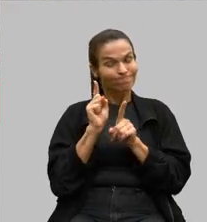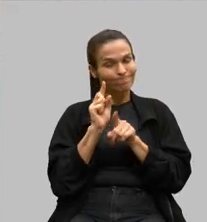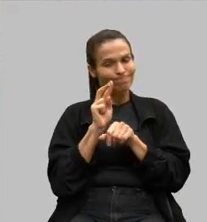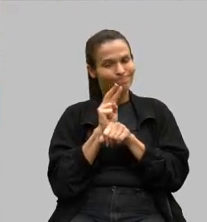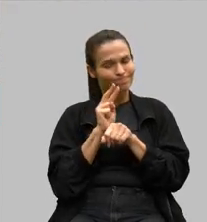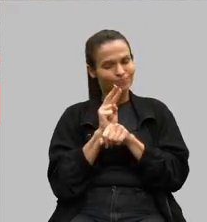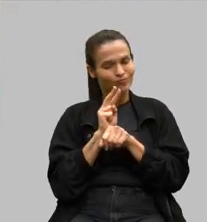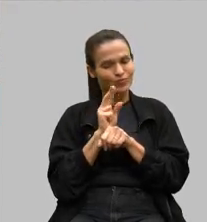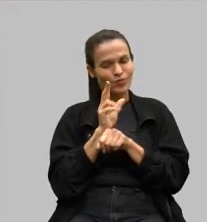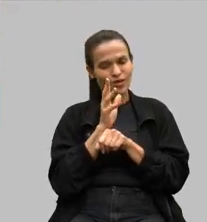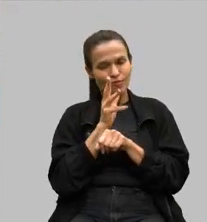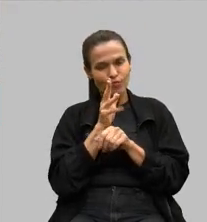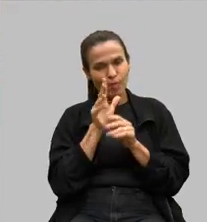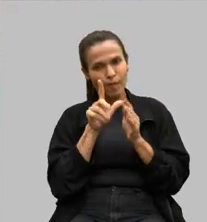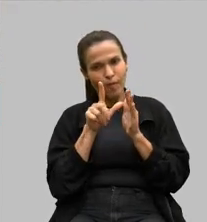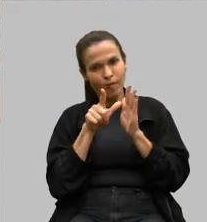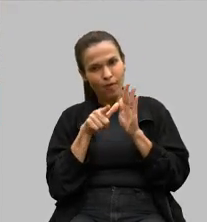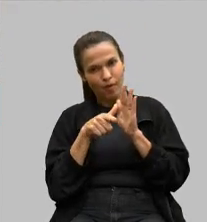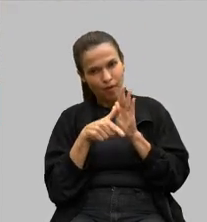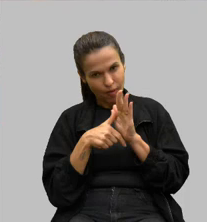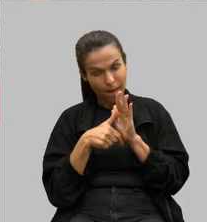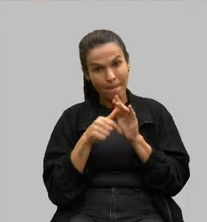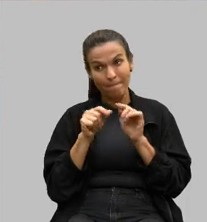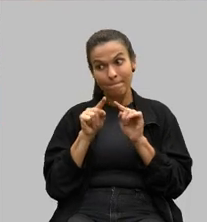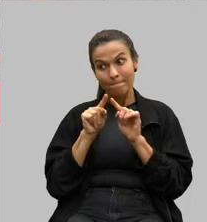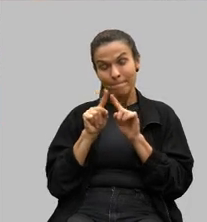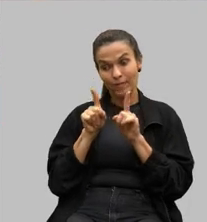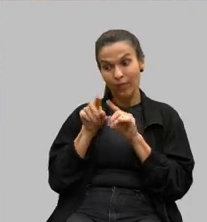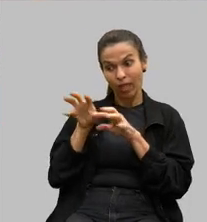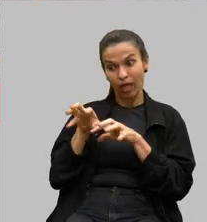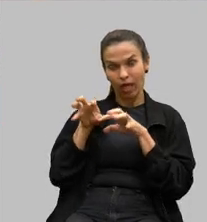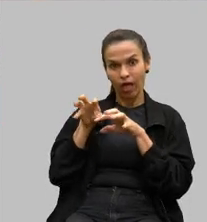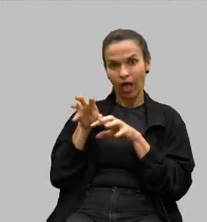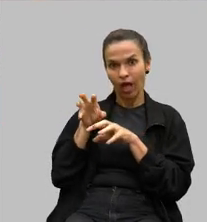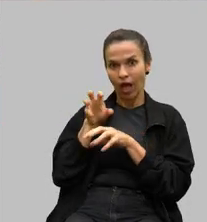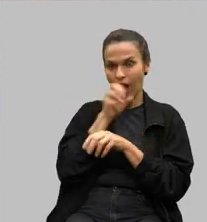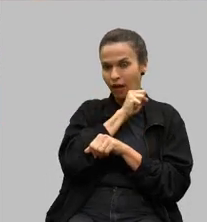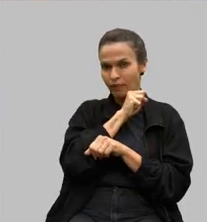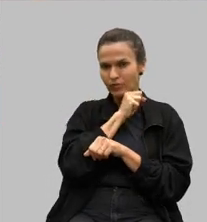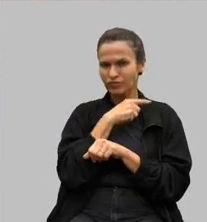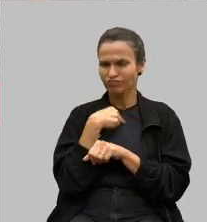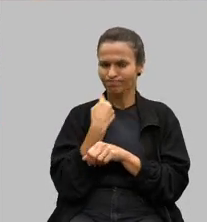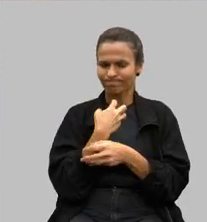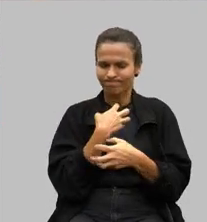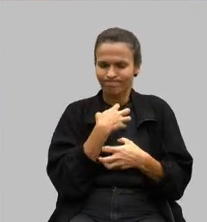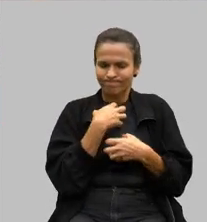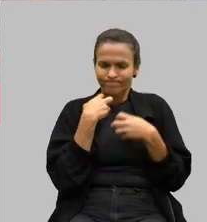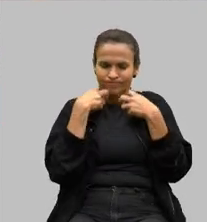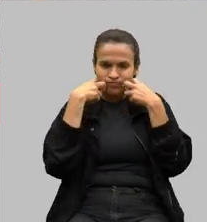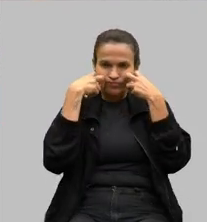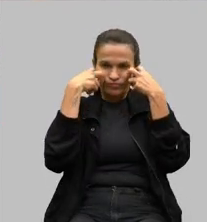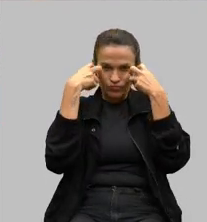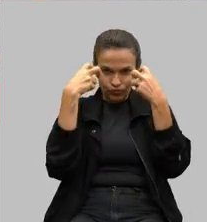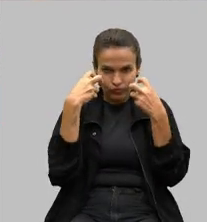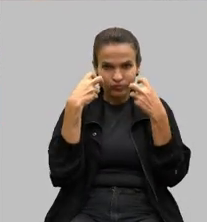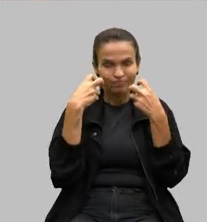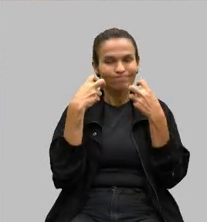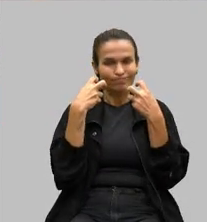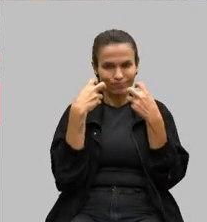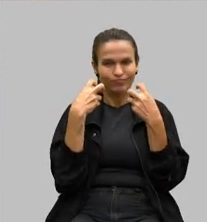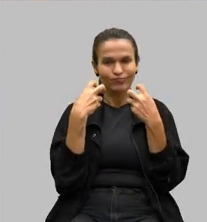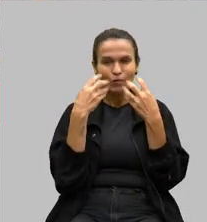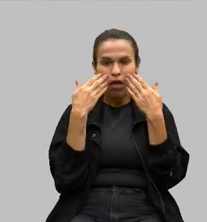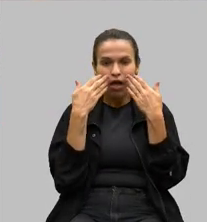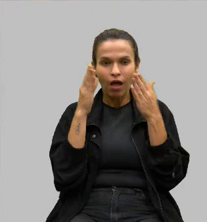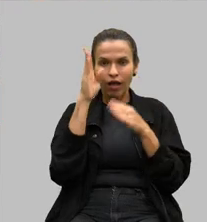a mineração é de uma agilidade aqui no estado que nos envergonha e nos envergonha nacionalmente então